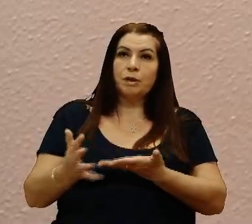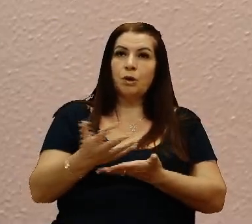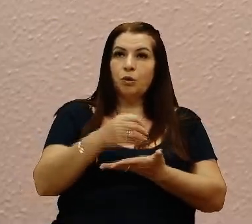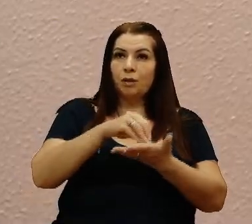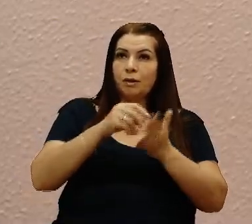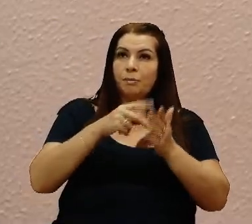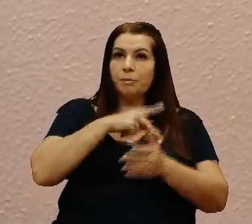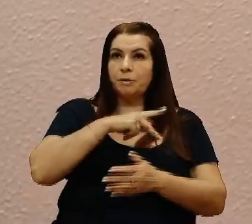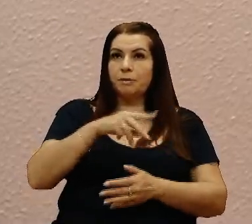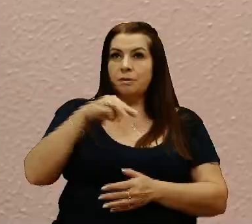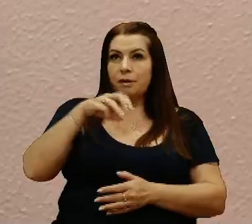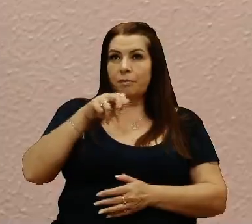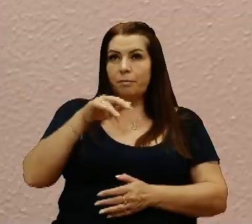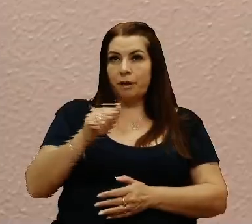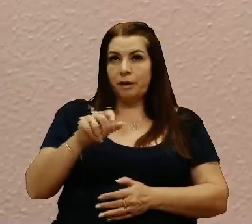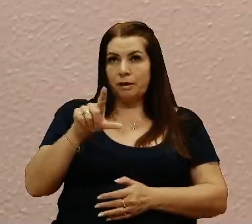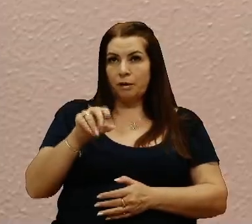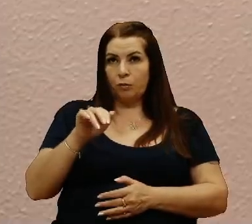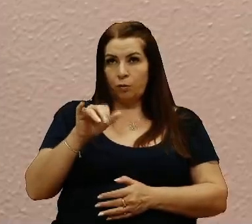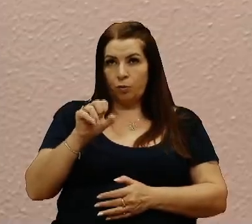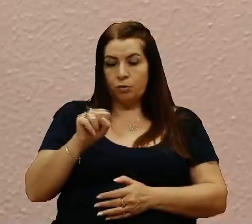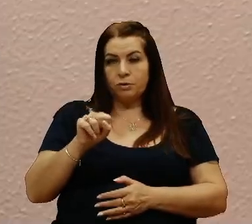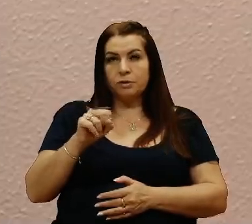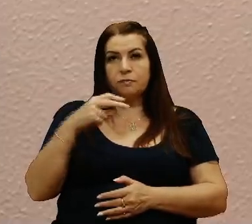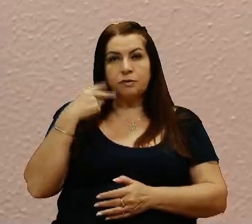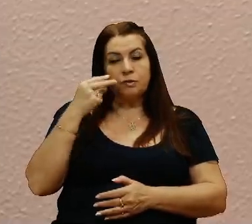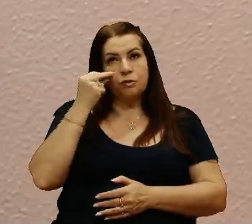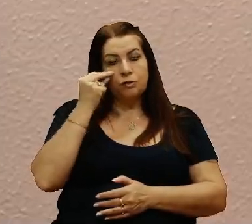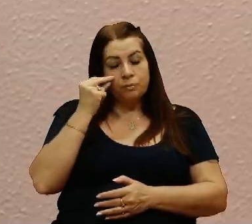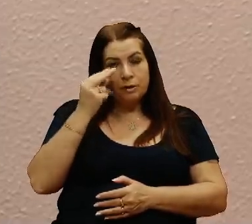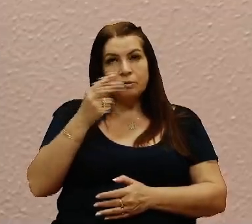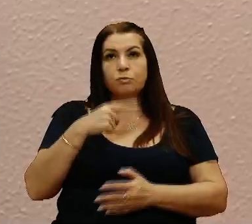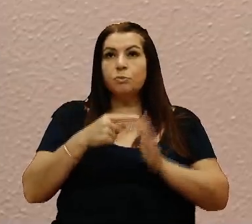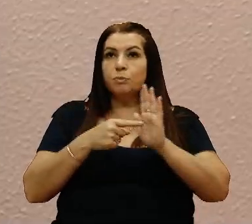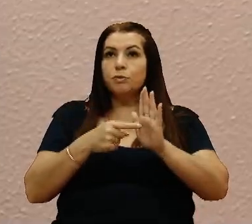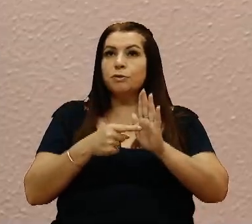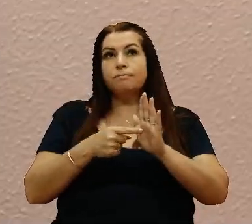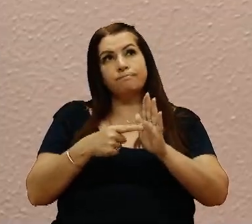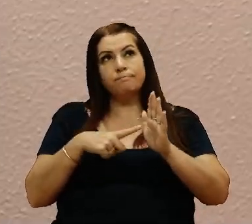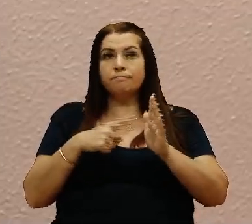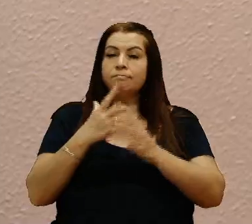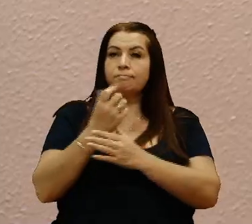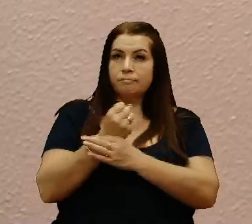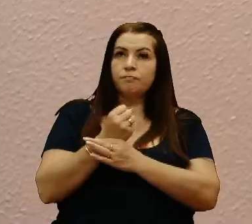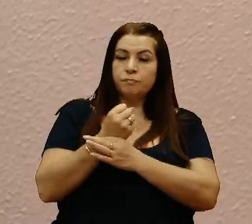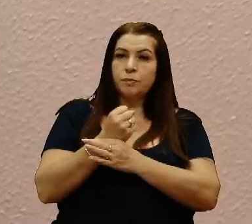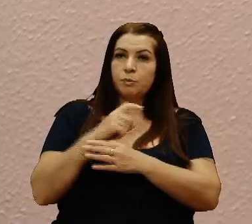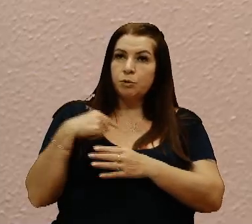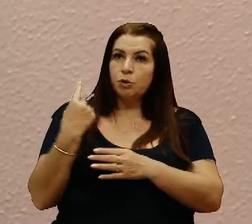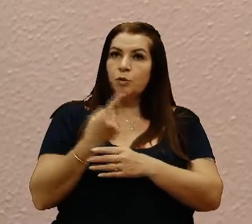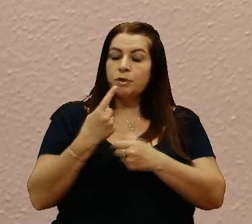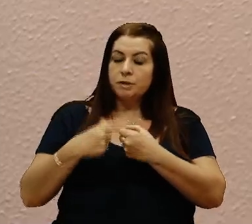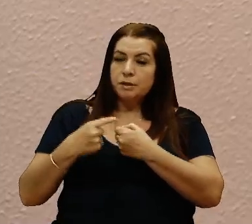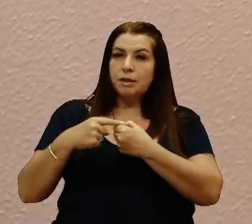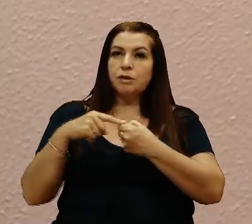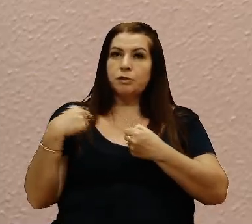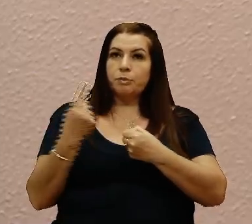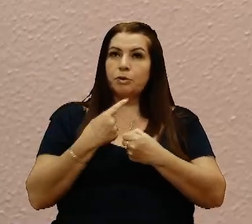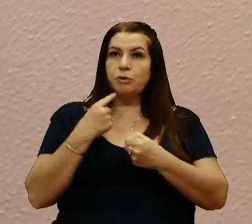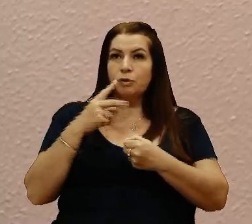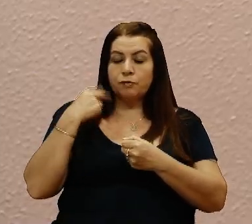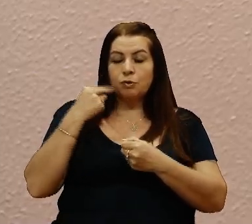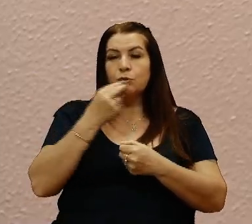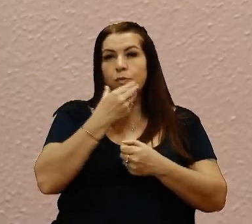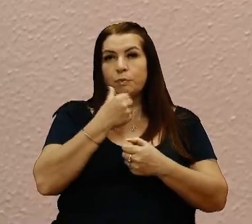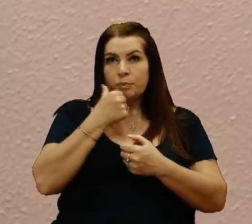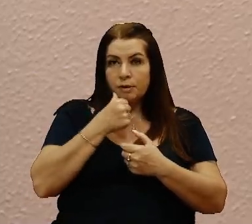de Lourdes, vereador Libardi, trazia uma certa segurança para a nossa cidade e para nós, enquanto vereadores e vereadoras,